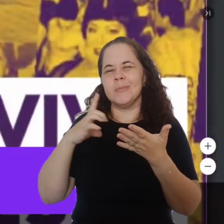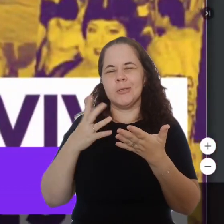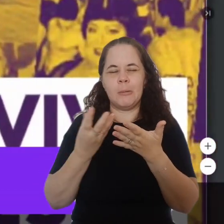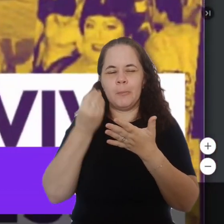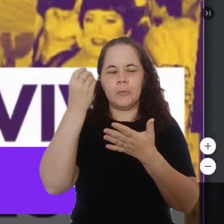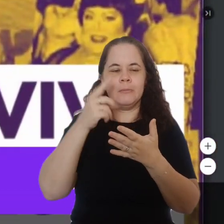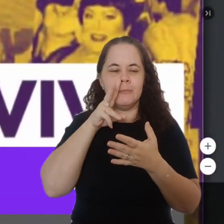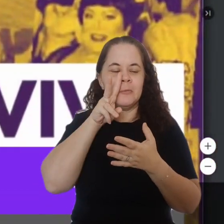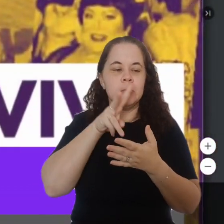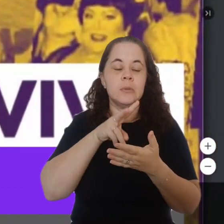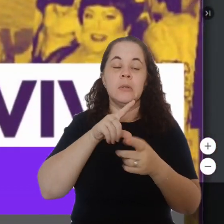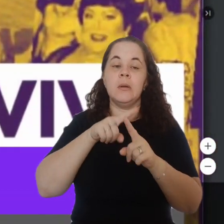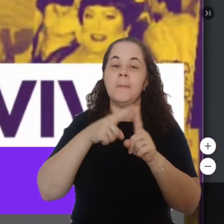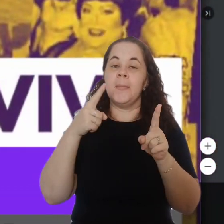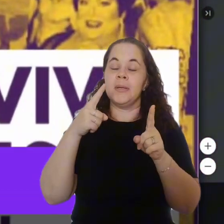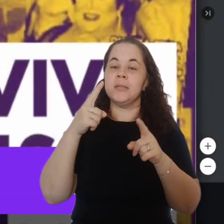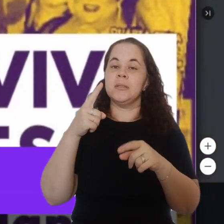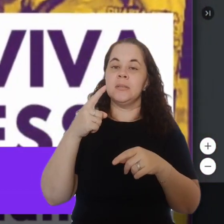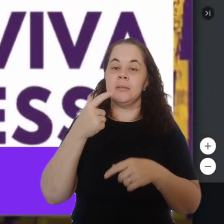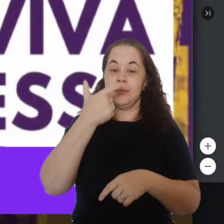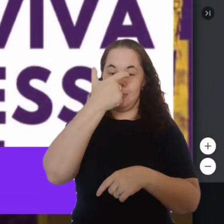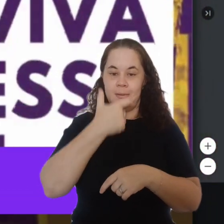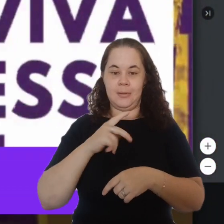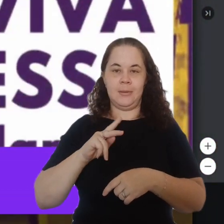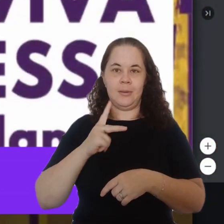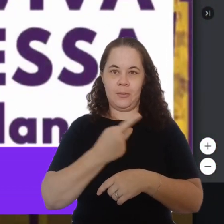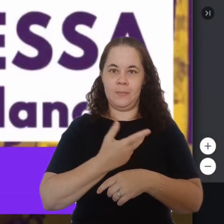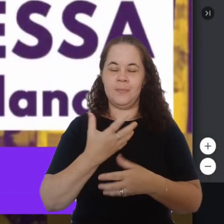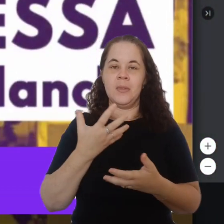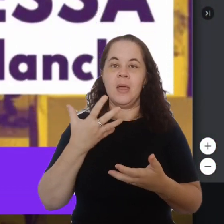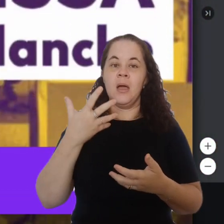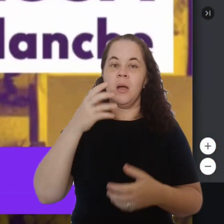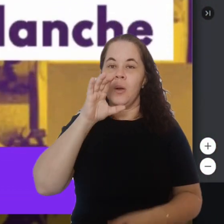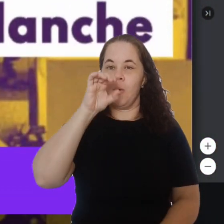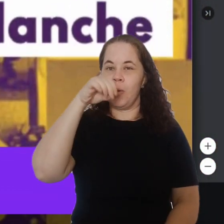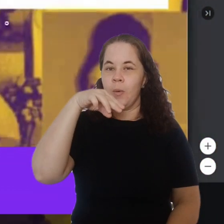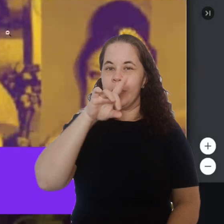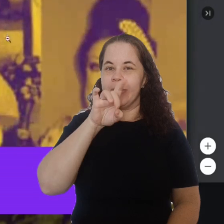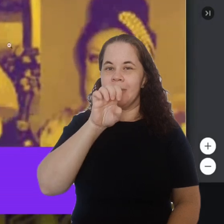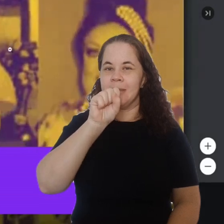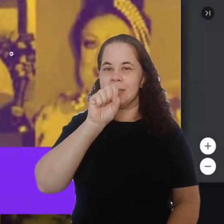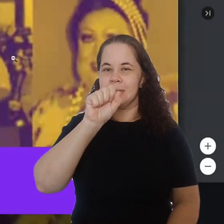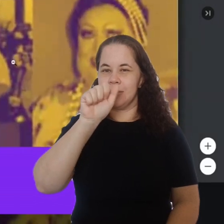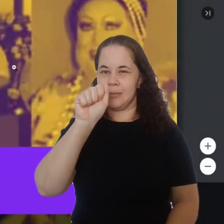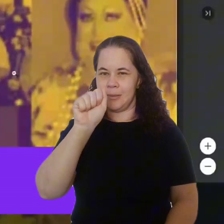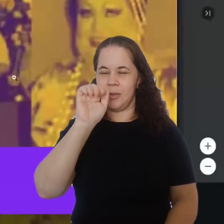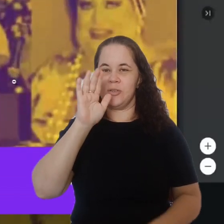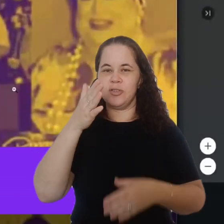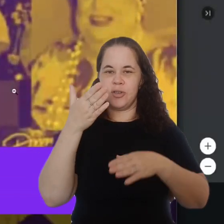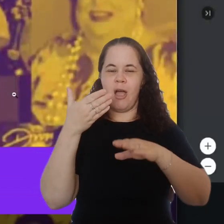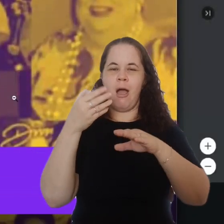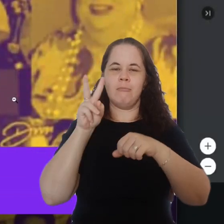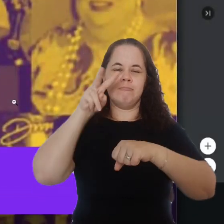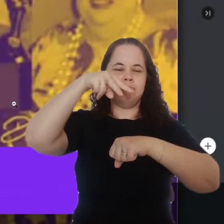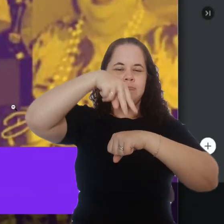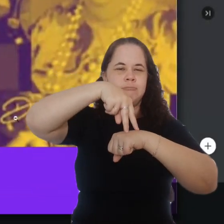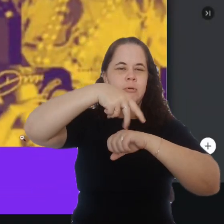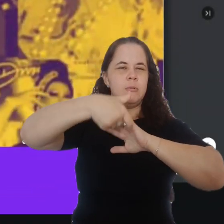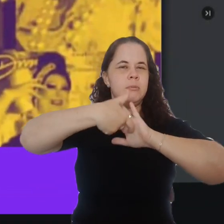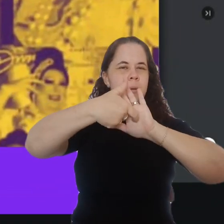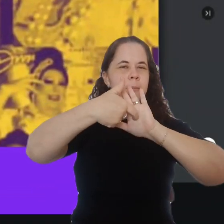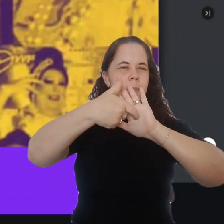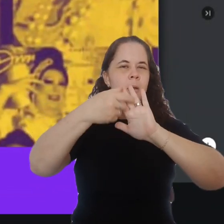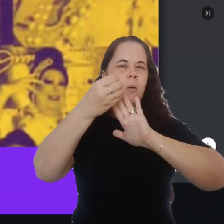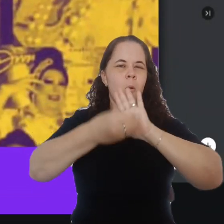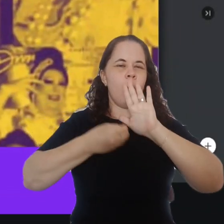ter passado por várias boates, de ter construído um personagem onde essa figura, essa